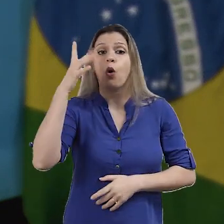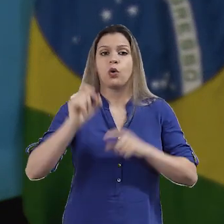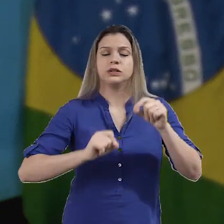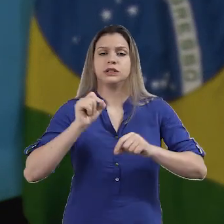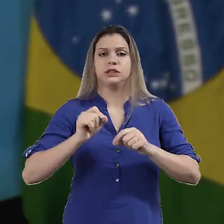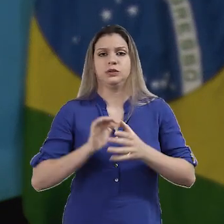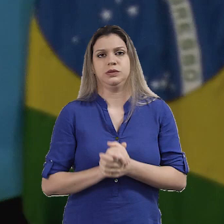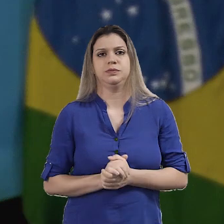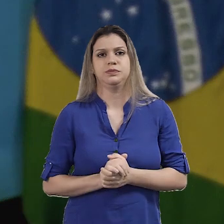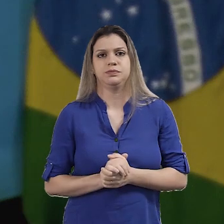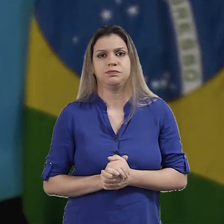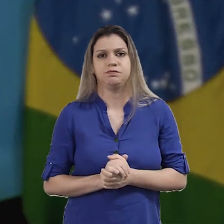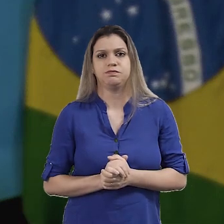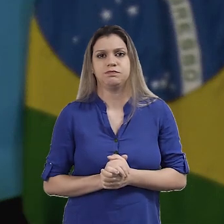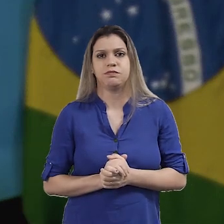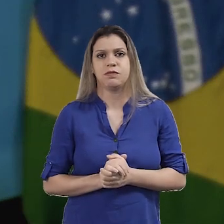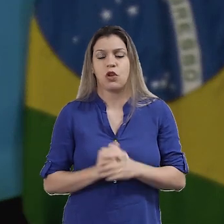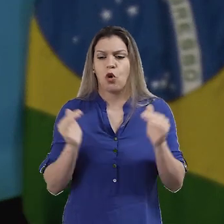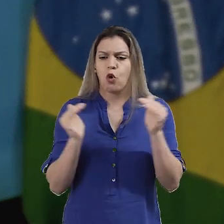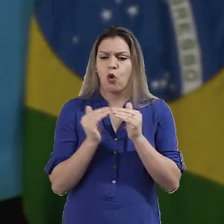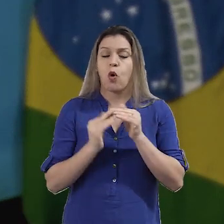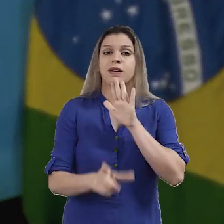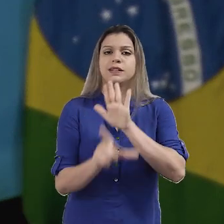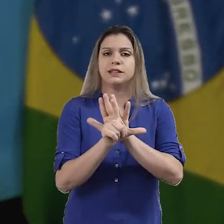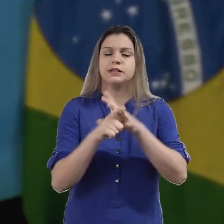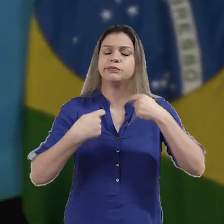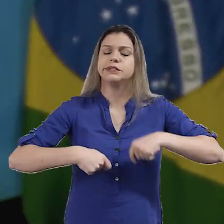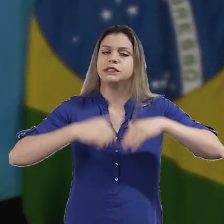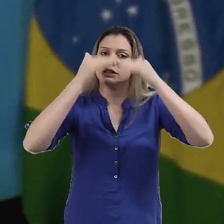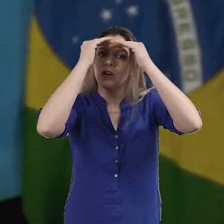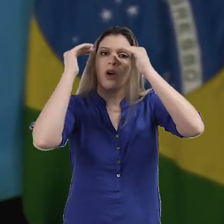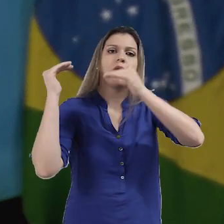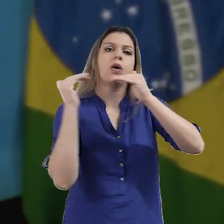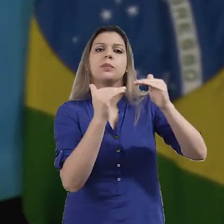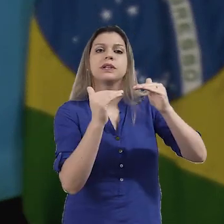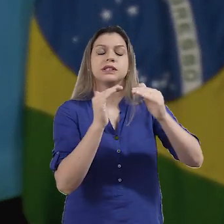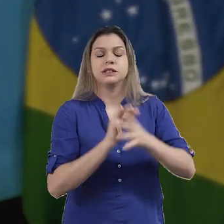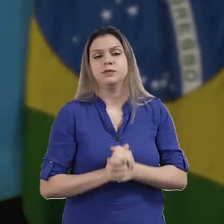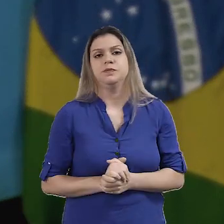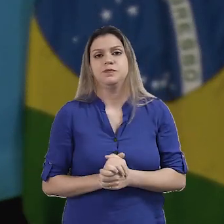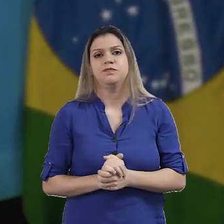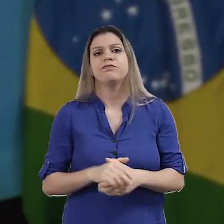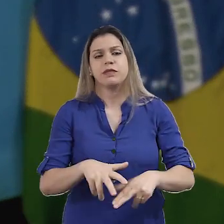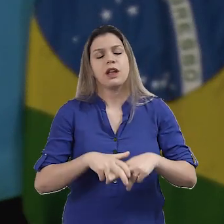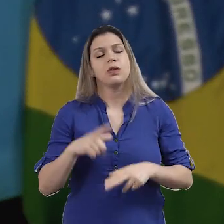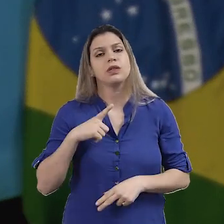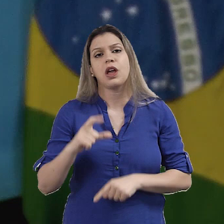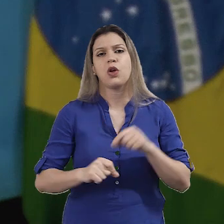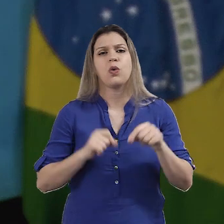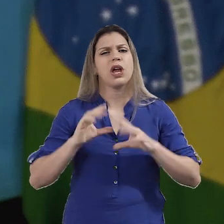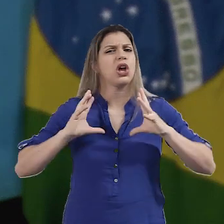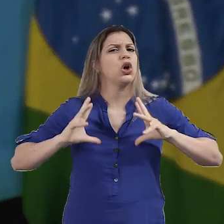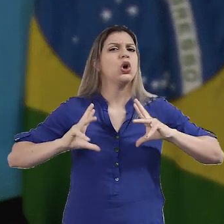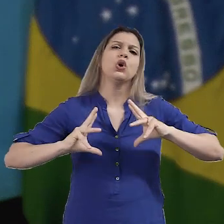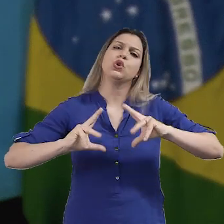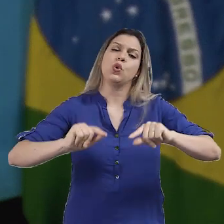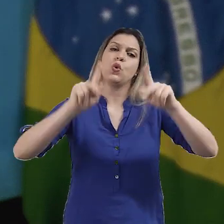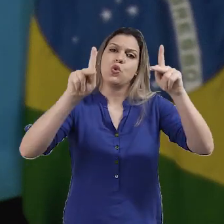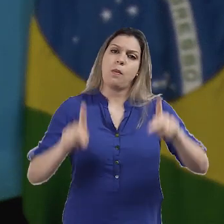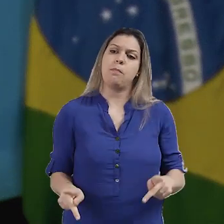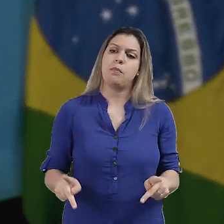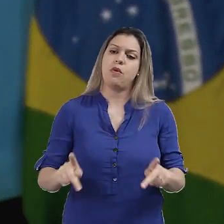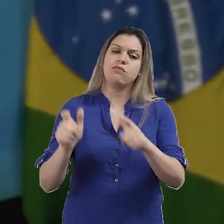de forma de acordo com a lei, tem que obedecer os requisitos. Então, todos os órgãos públicos, e isso